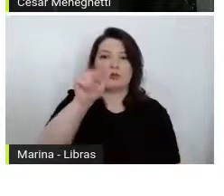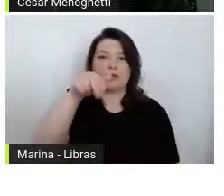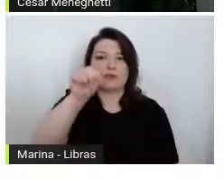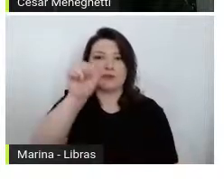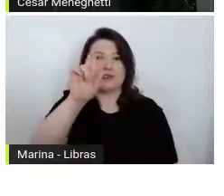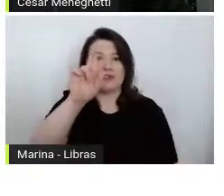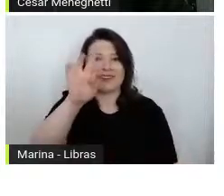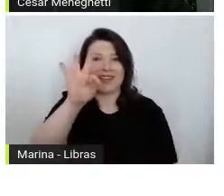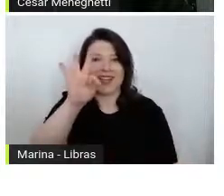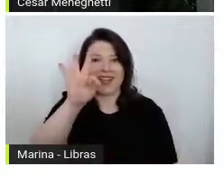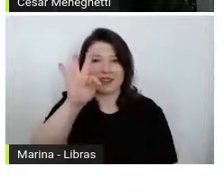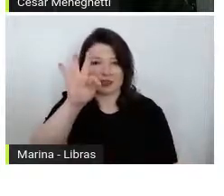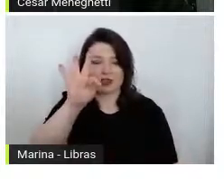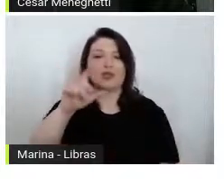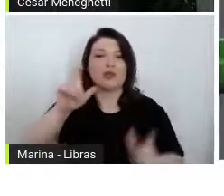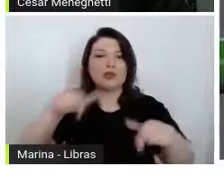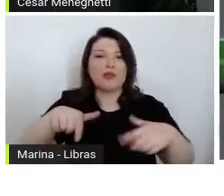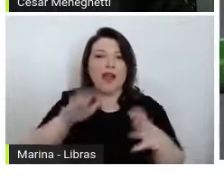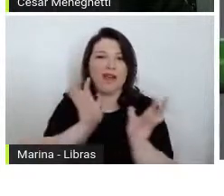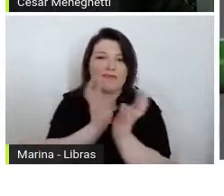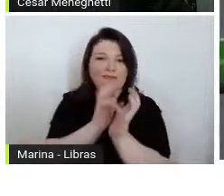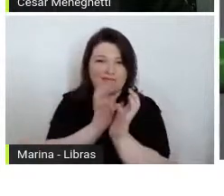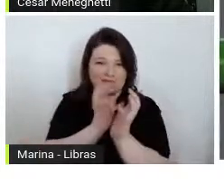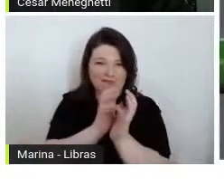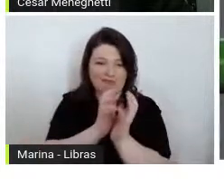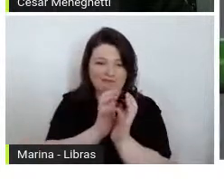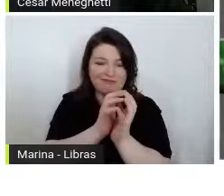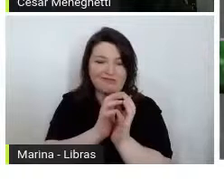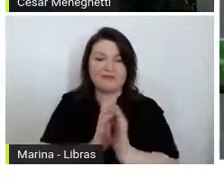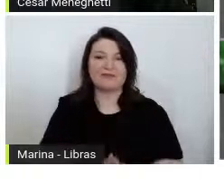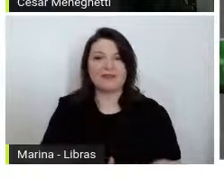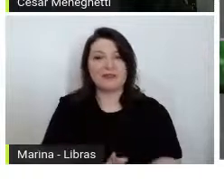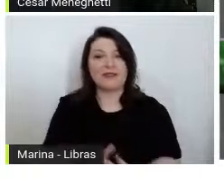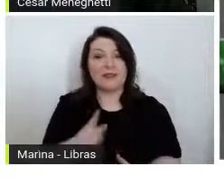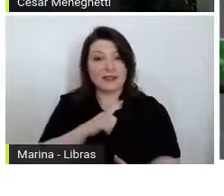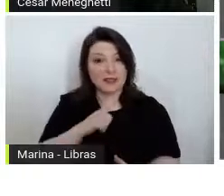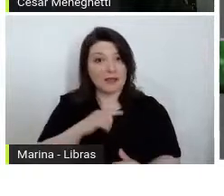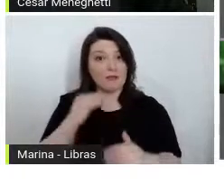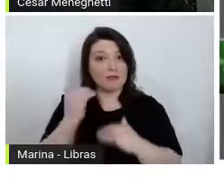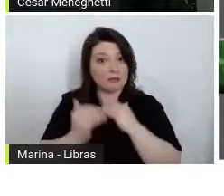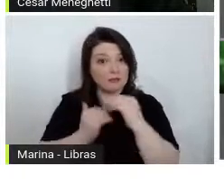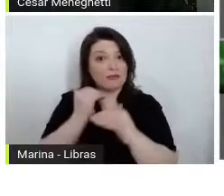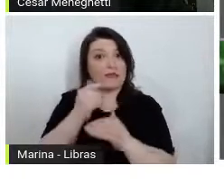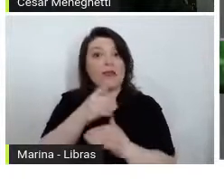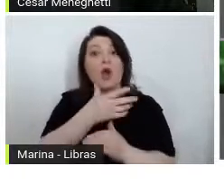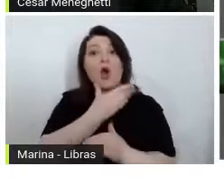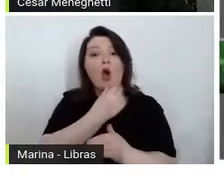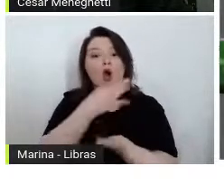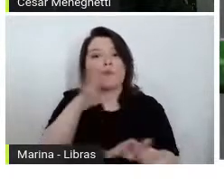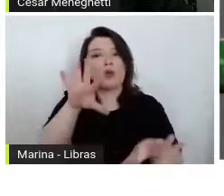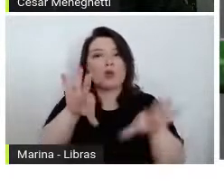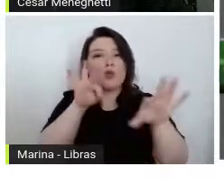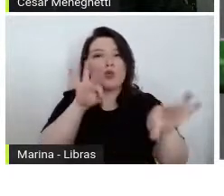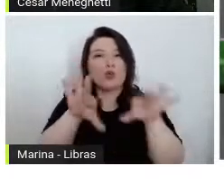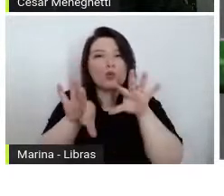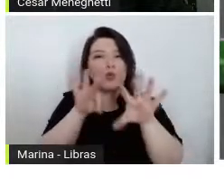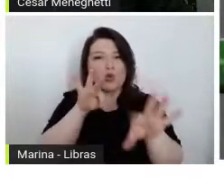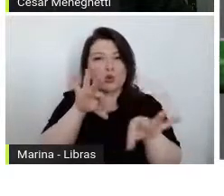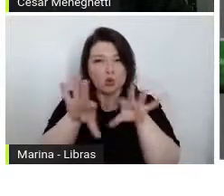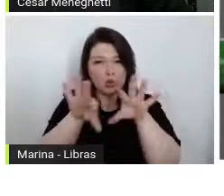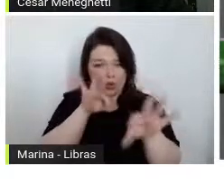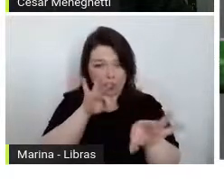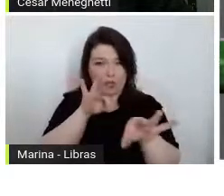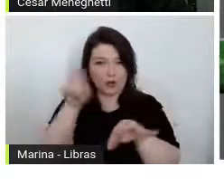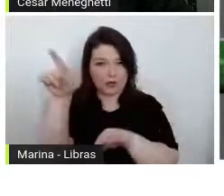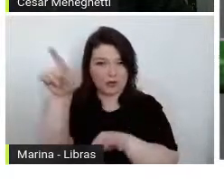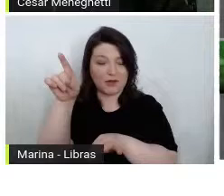Recife, e teve um desdobramento graças ao curador de lá, em